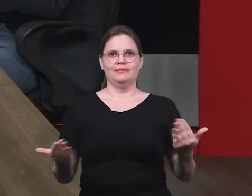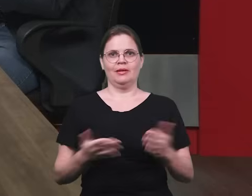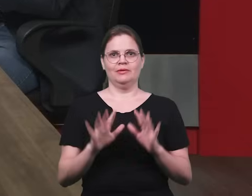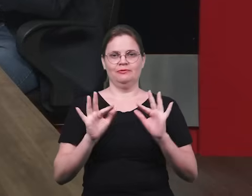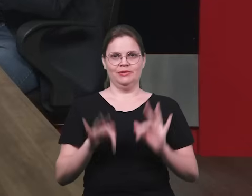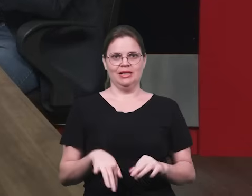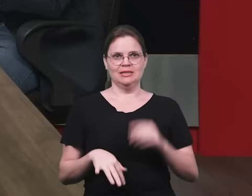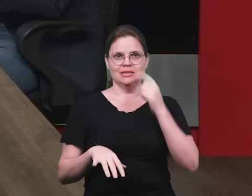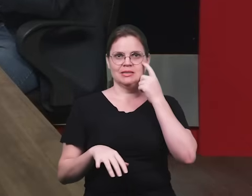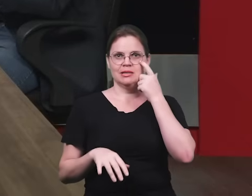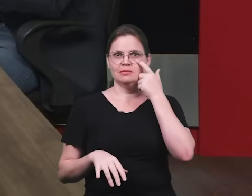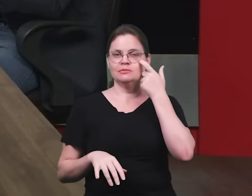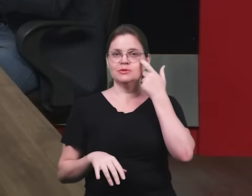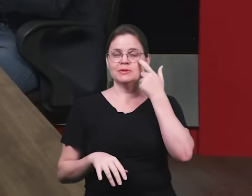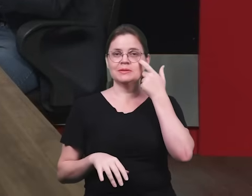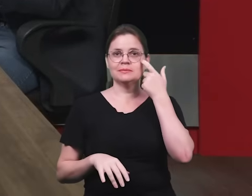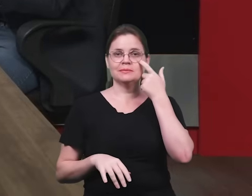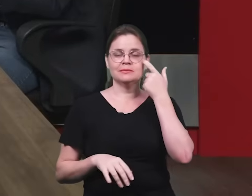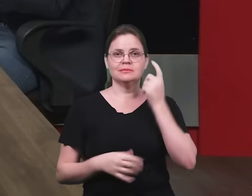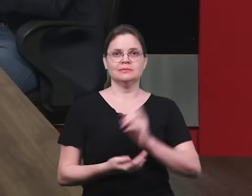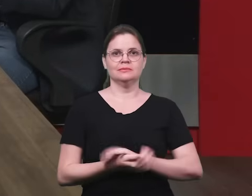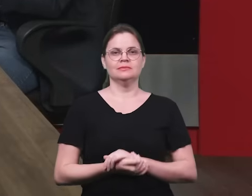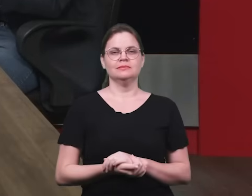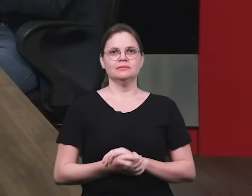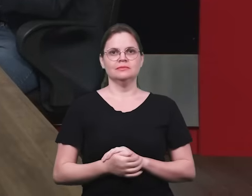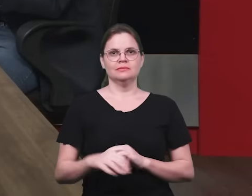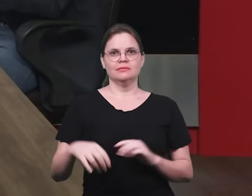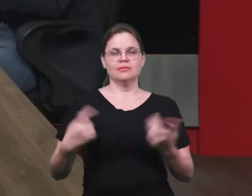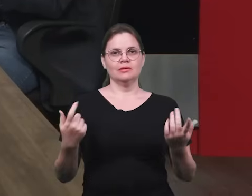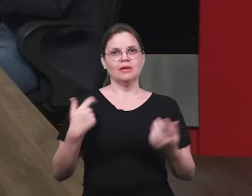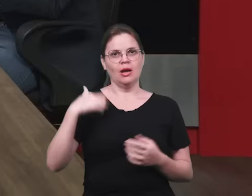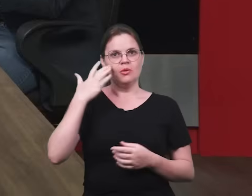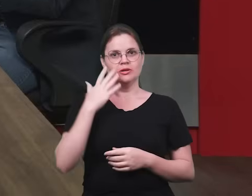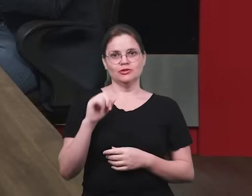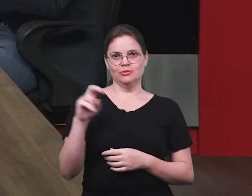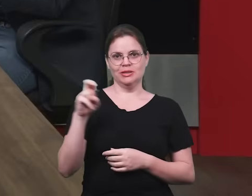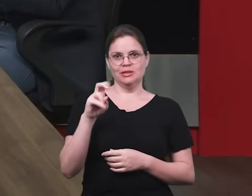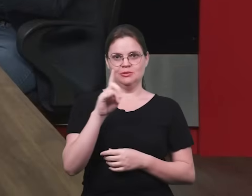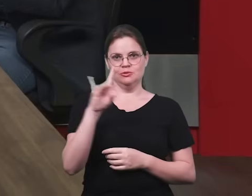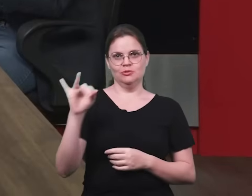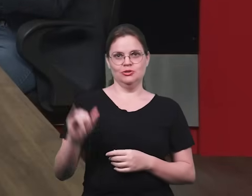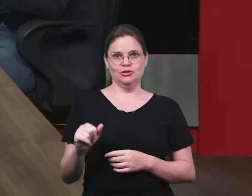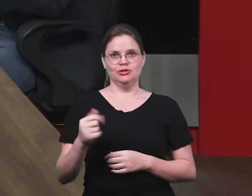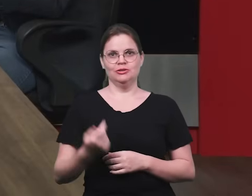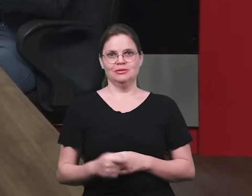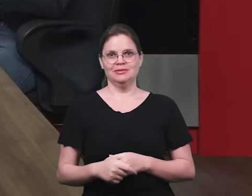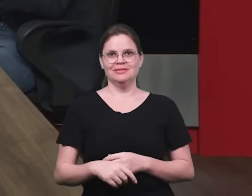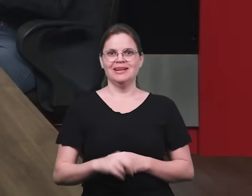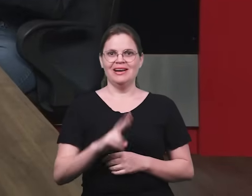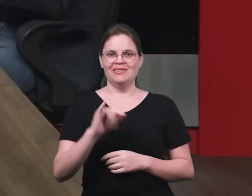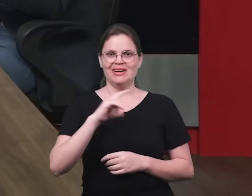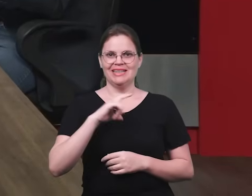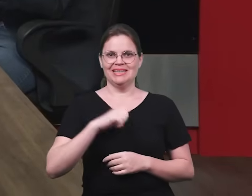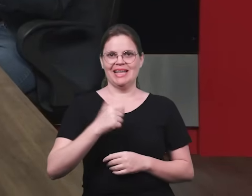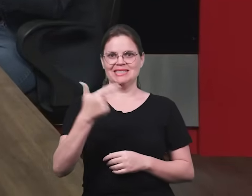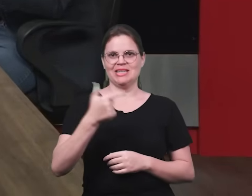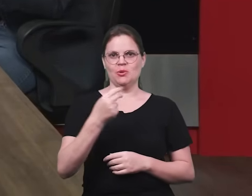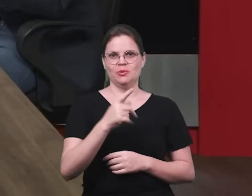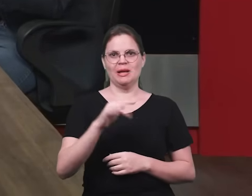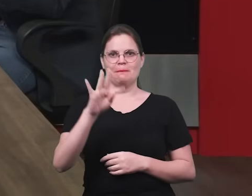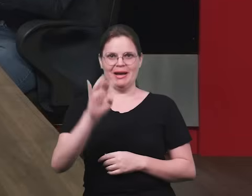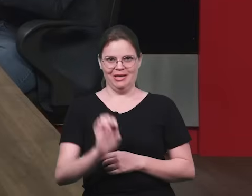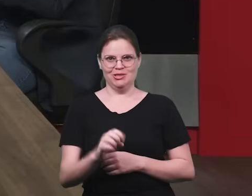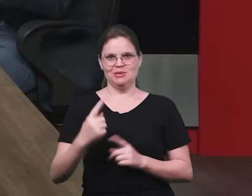nós havíamos planejado para discutir. Eu acho que o quinto dia vai ter que ter uma parte 2 para nós continuarmos